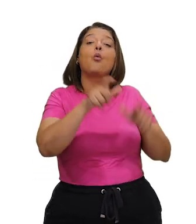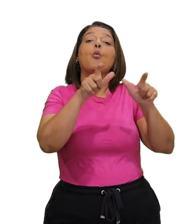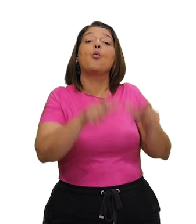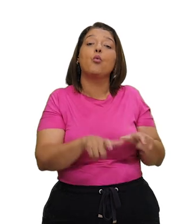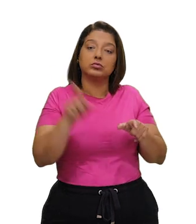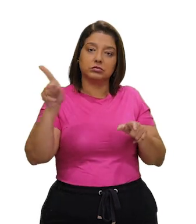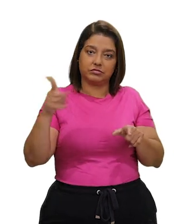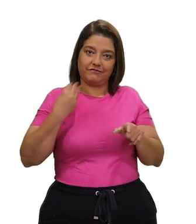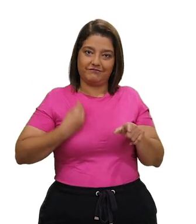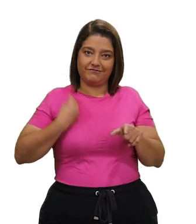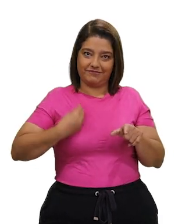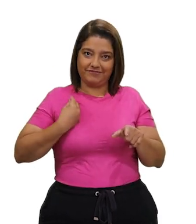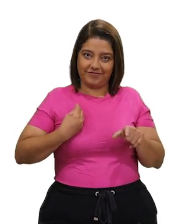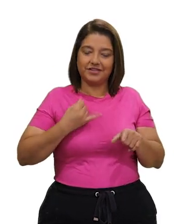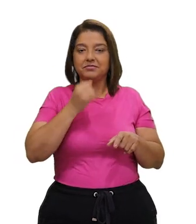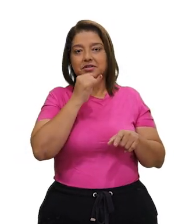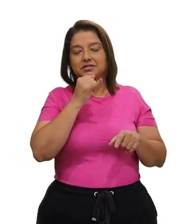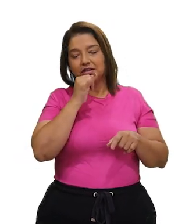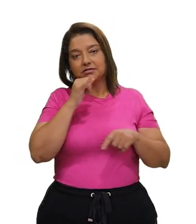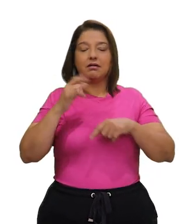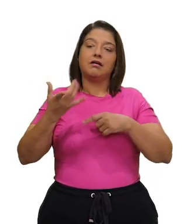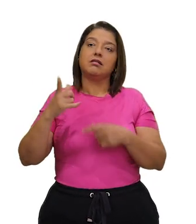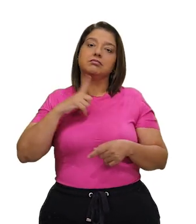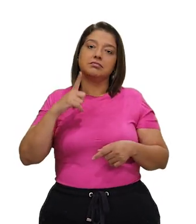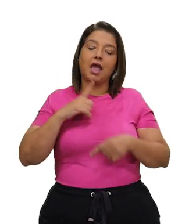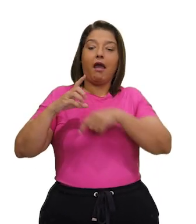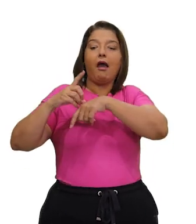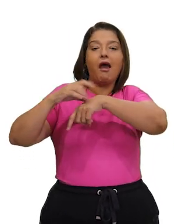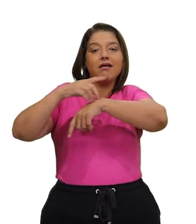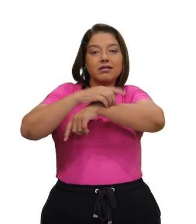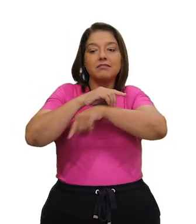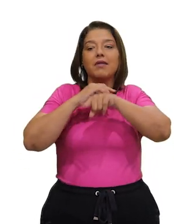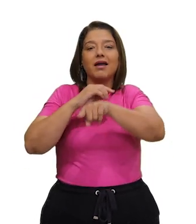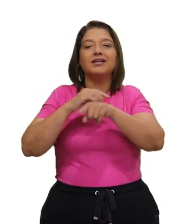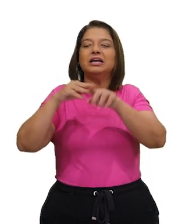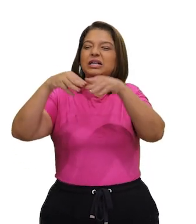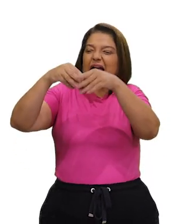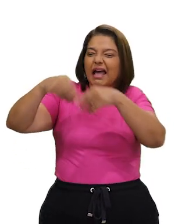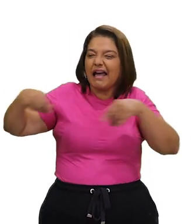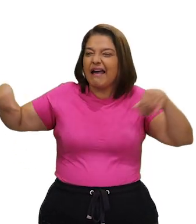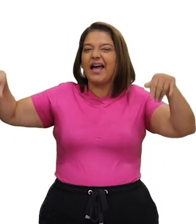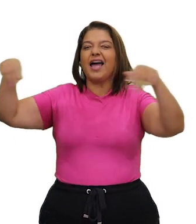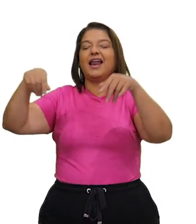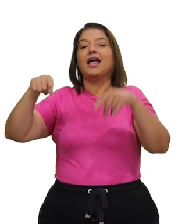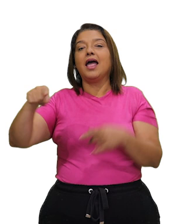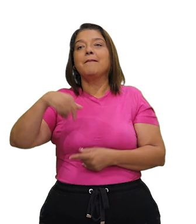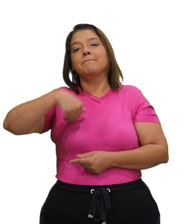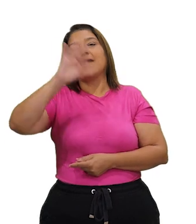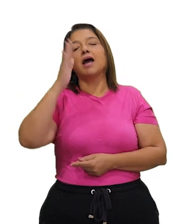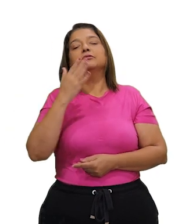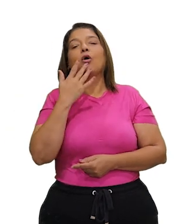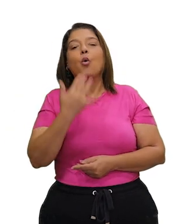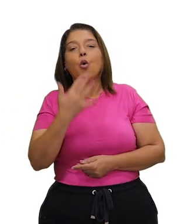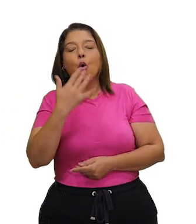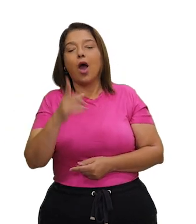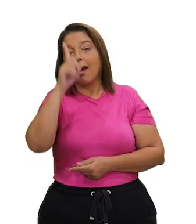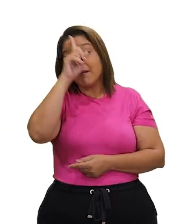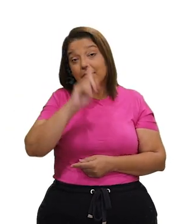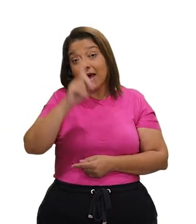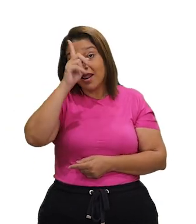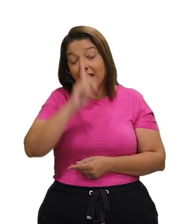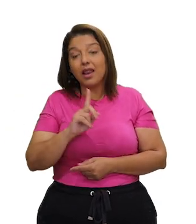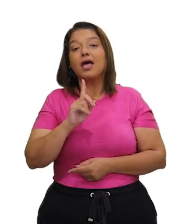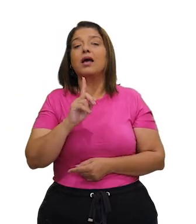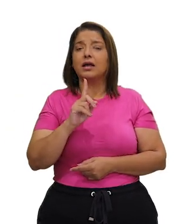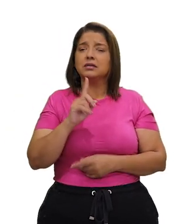gente percebe que animais que vivem em um ambiente mais desértico eles tendem a ter uma coloração mais amarelada pode ser Claro ou escuro